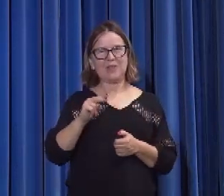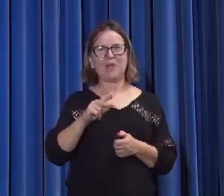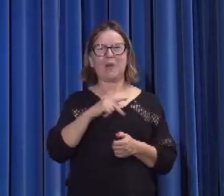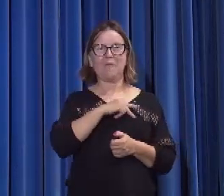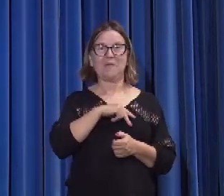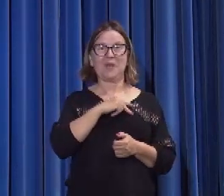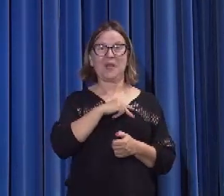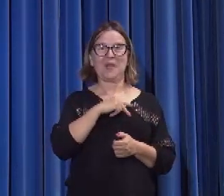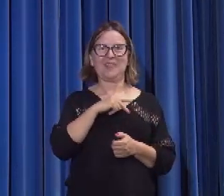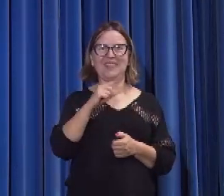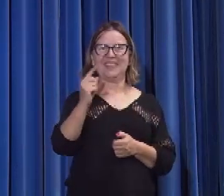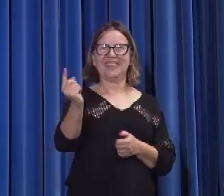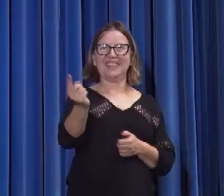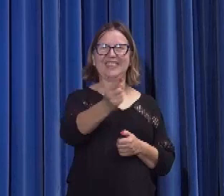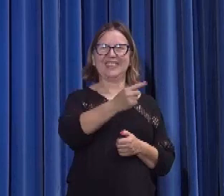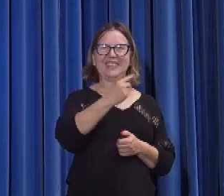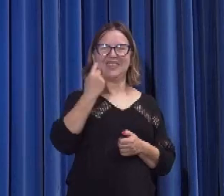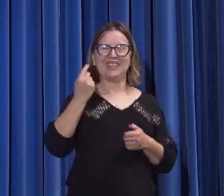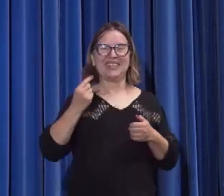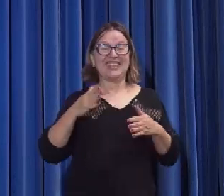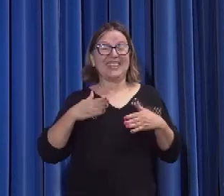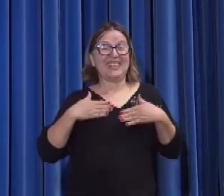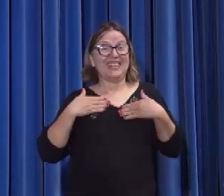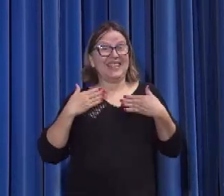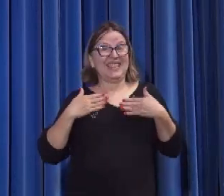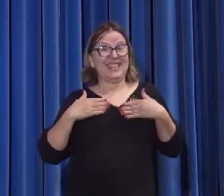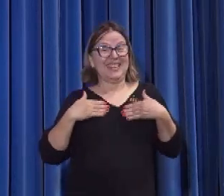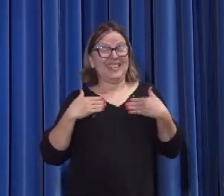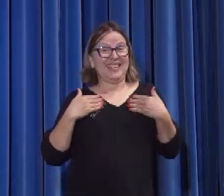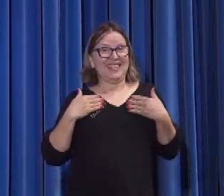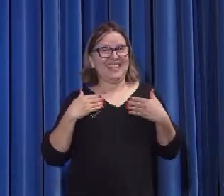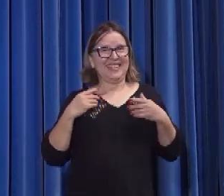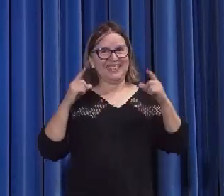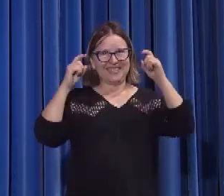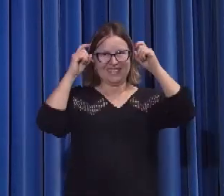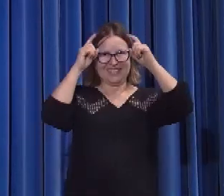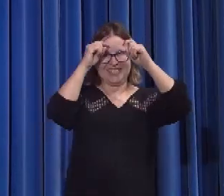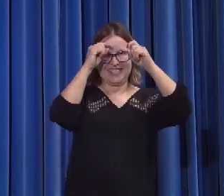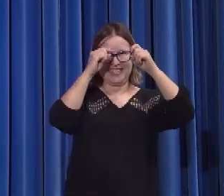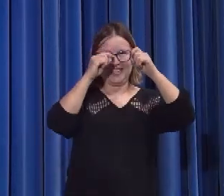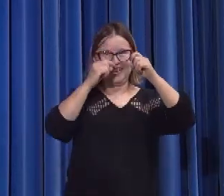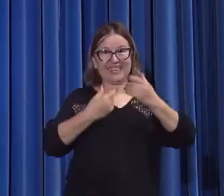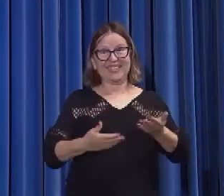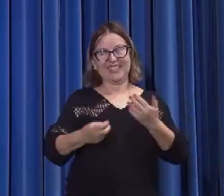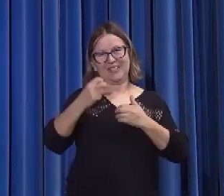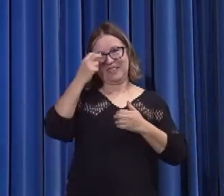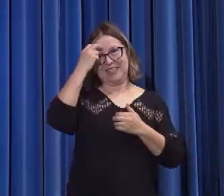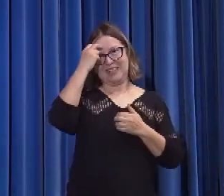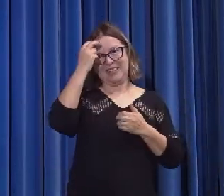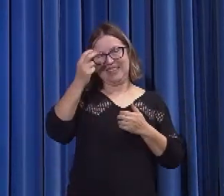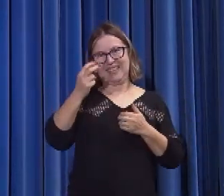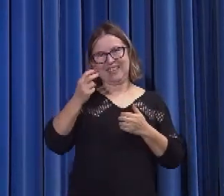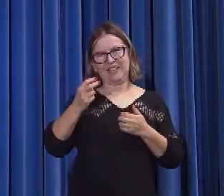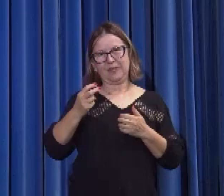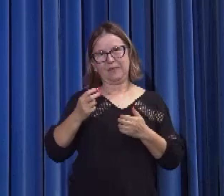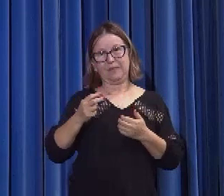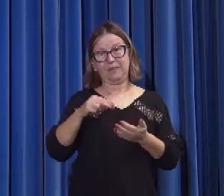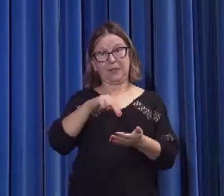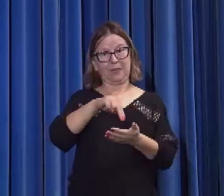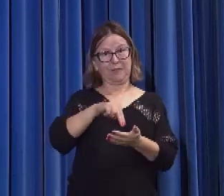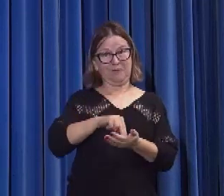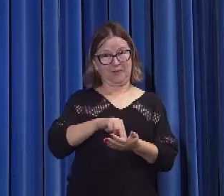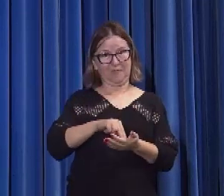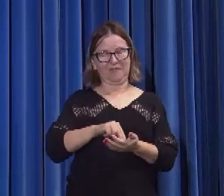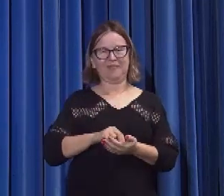nos alegrar, nos gloriar nas dificuldades e sermos capacitados a resistir a elas sem